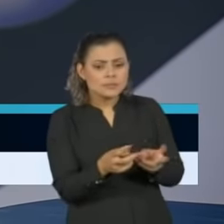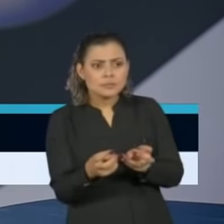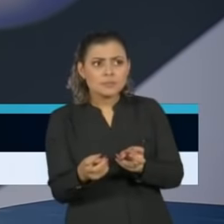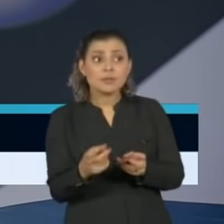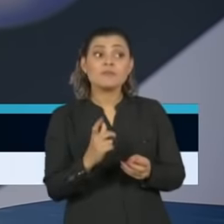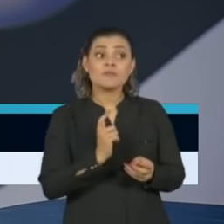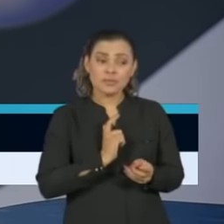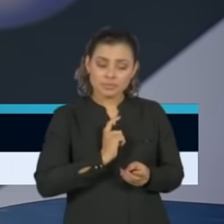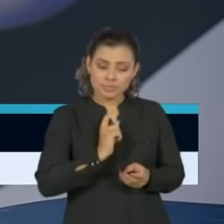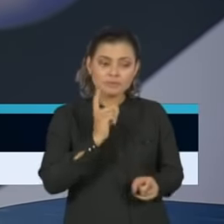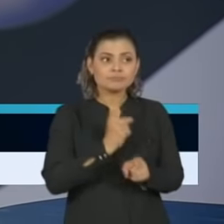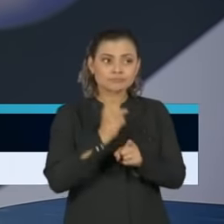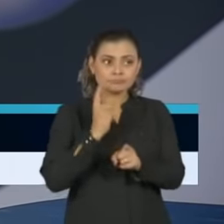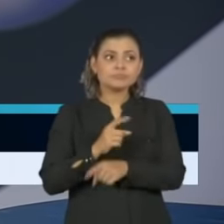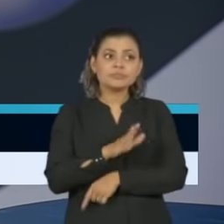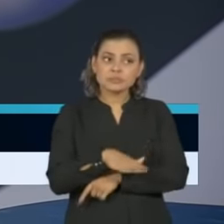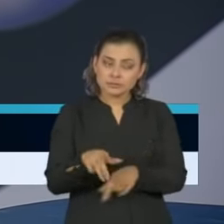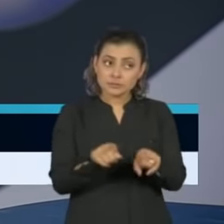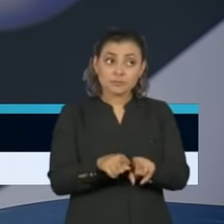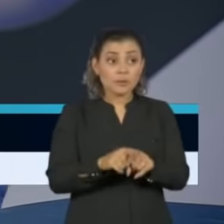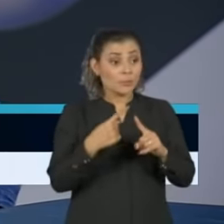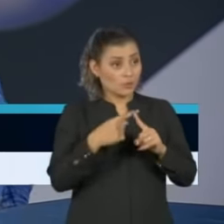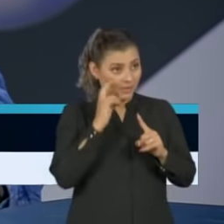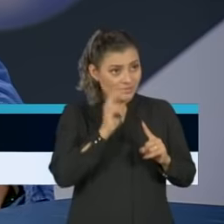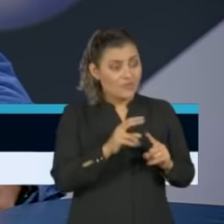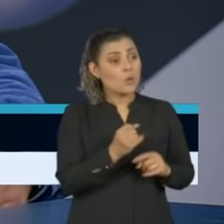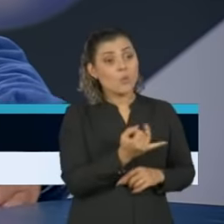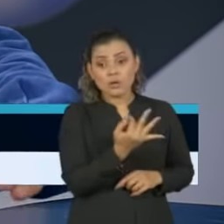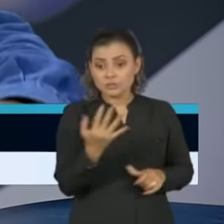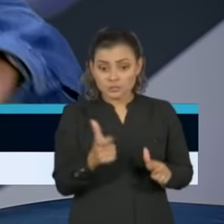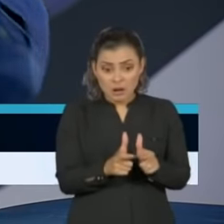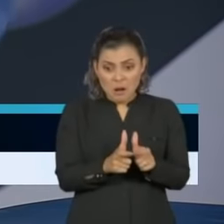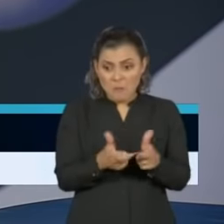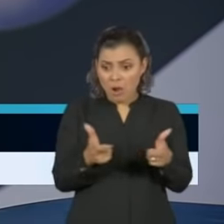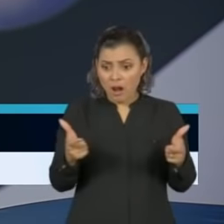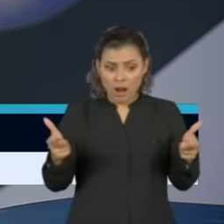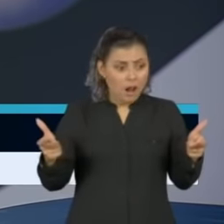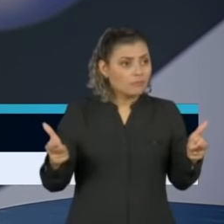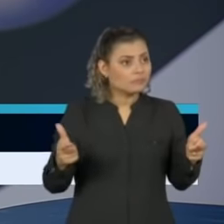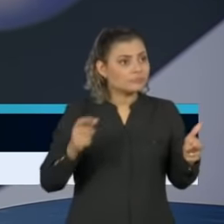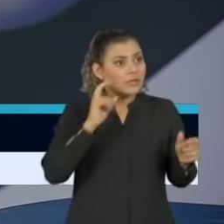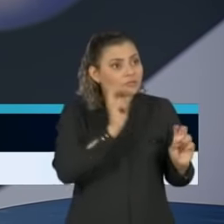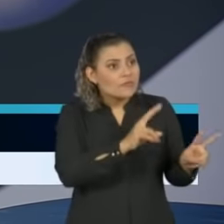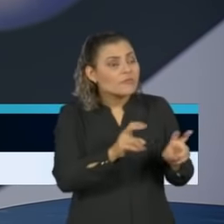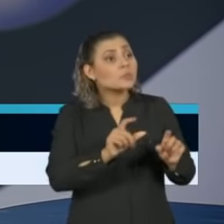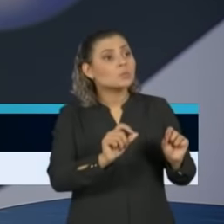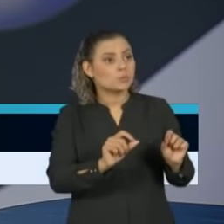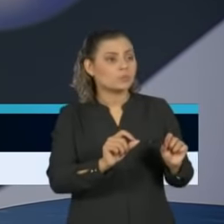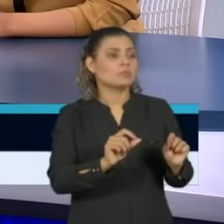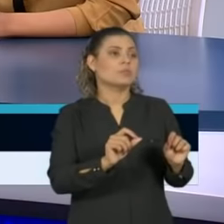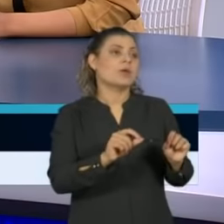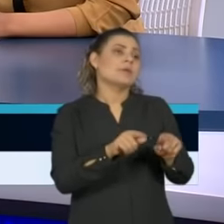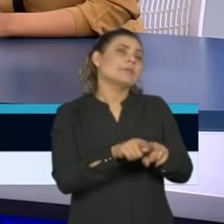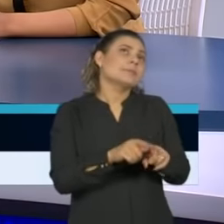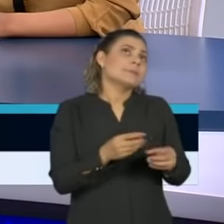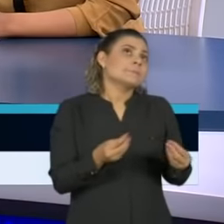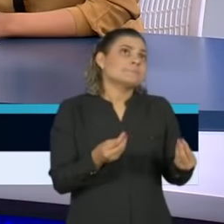vão haver relatos, porque à medida que a pirâmide, o número de casos aumenta, a gente vai vendo manifestações um pouco